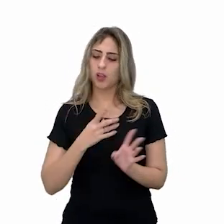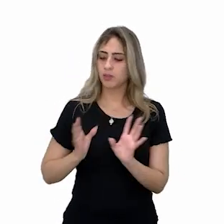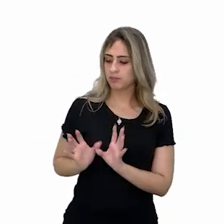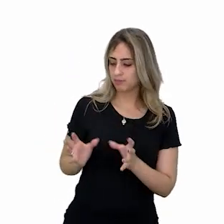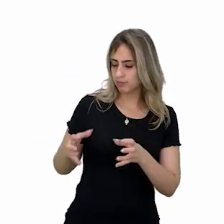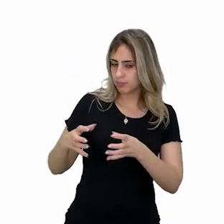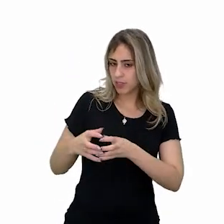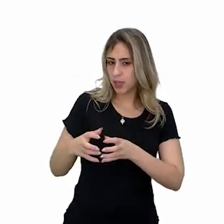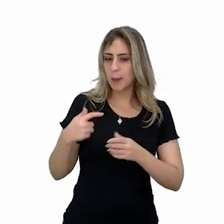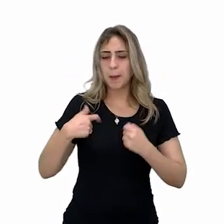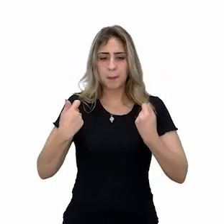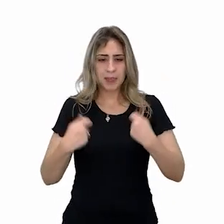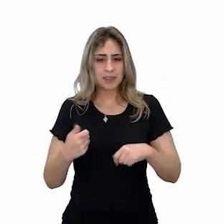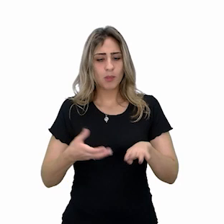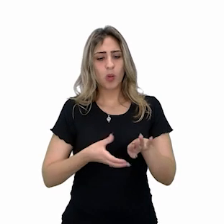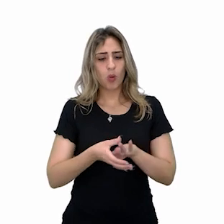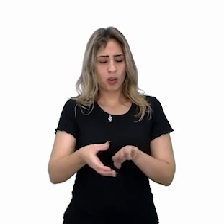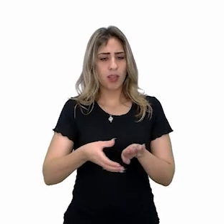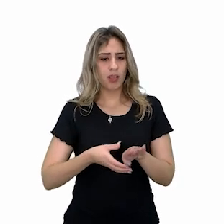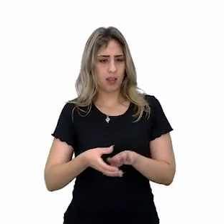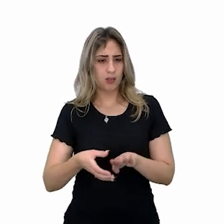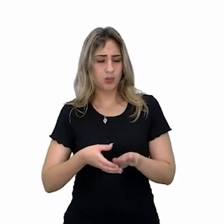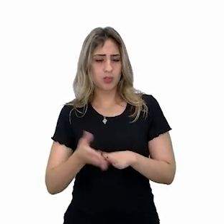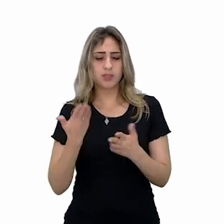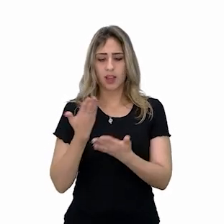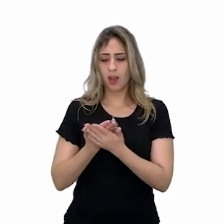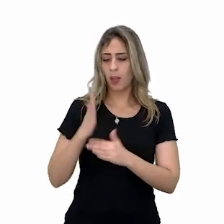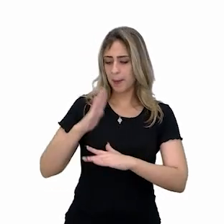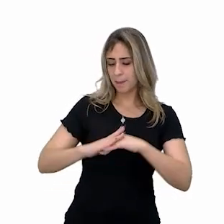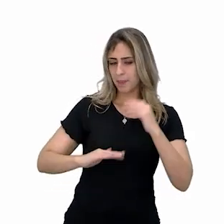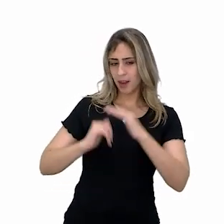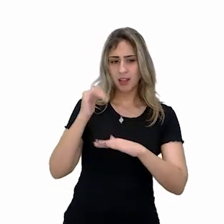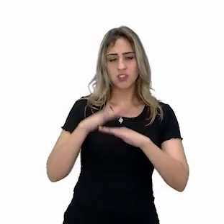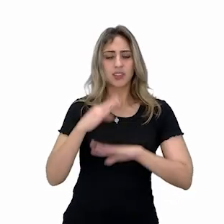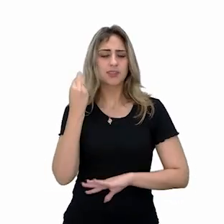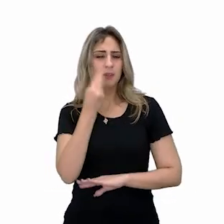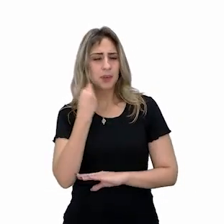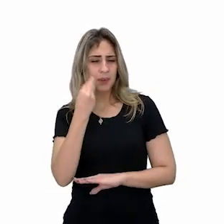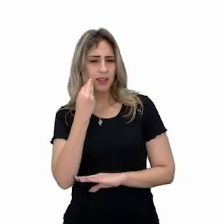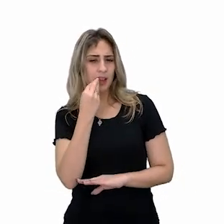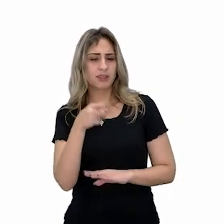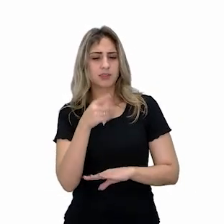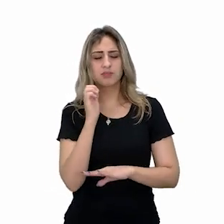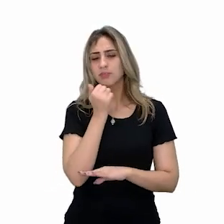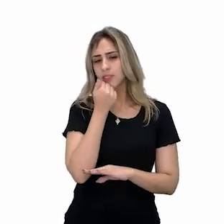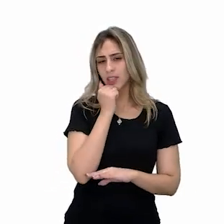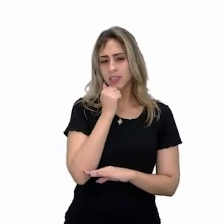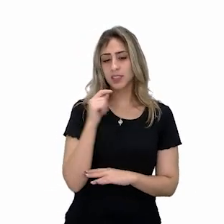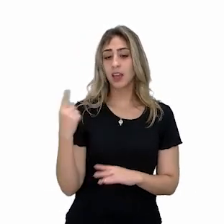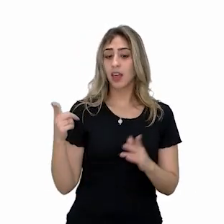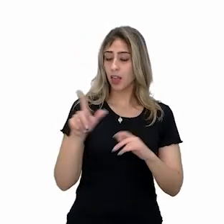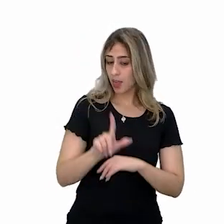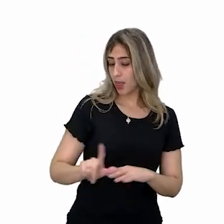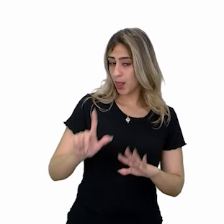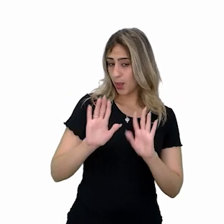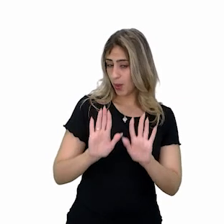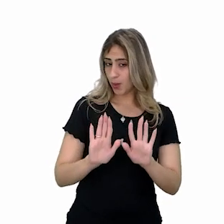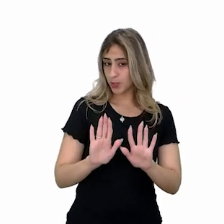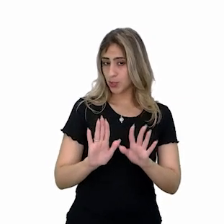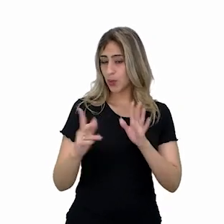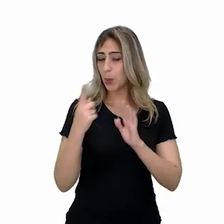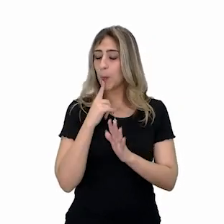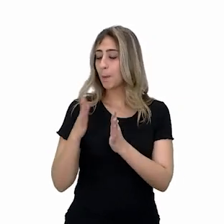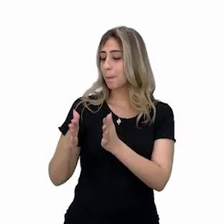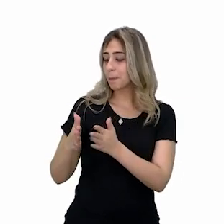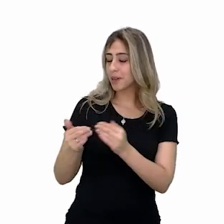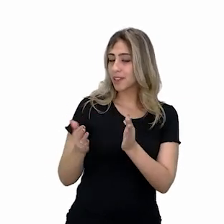comunidade. Precisamos de orientações, de aulas práticas, experimentais de ciências. E é lógico, um pedido